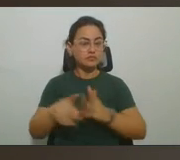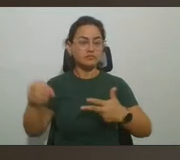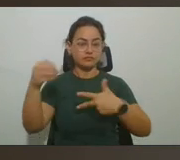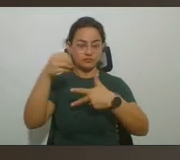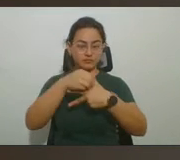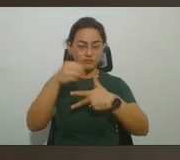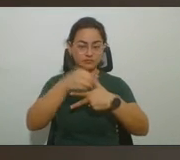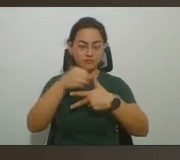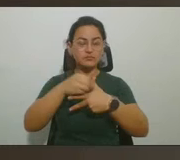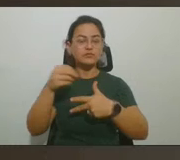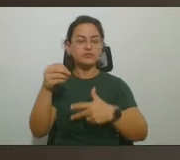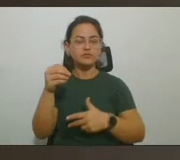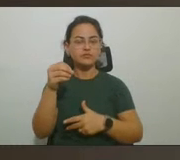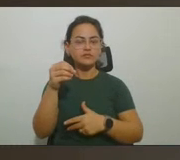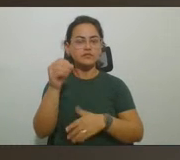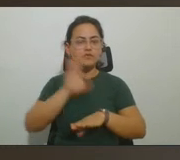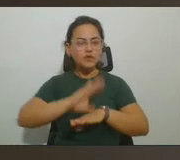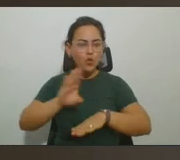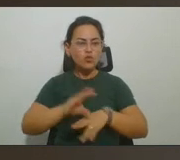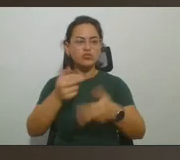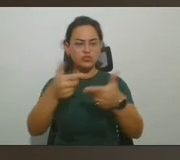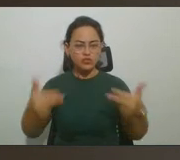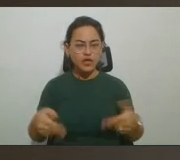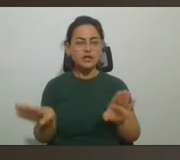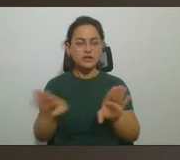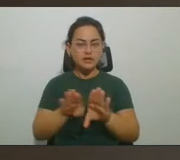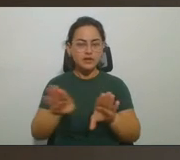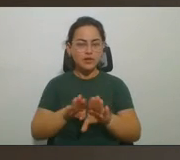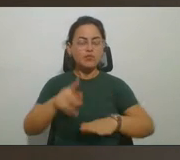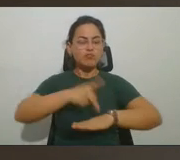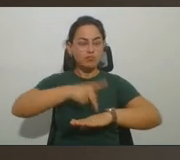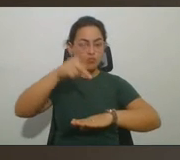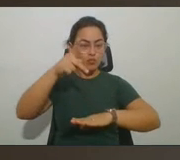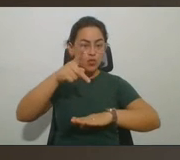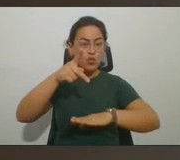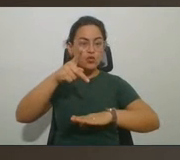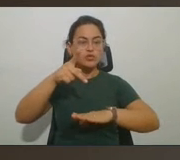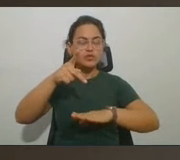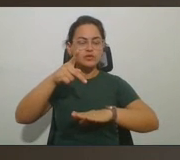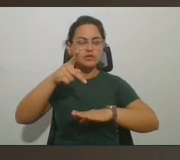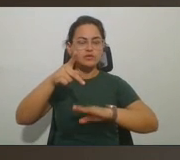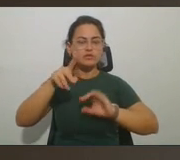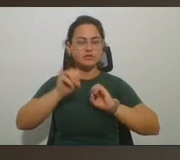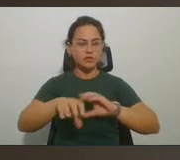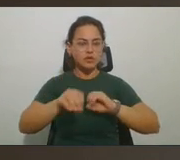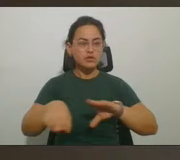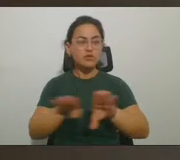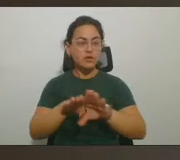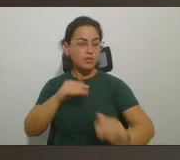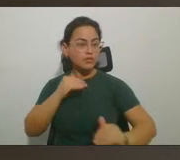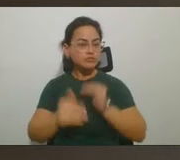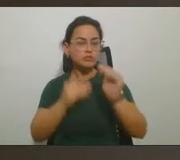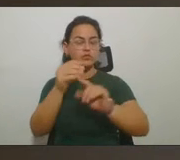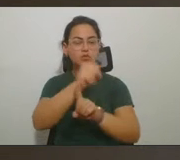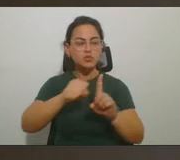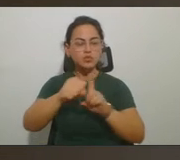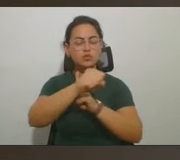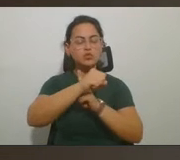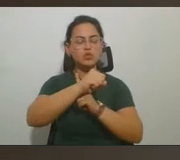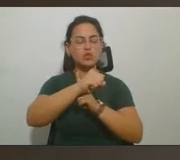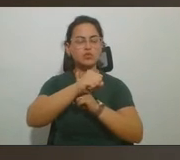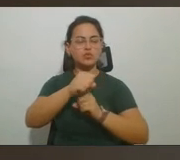a interlocução entre os programas de pós-graduação em educação, em desenvolvimento socioeconômico,